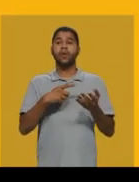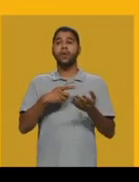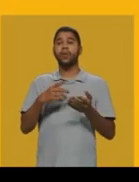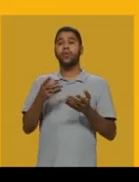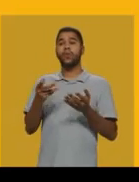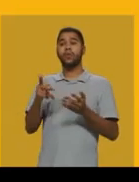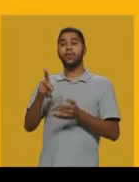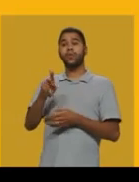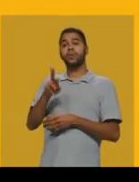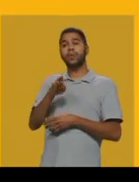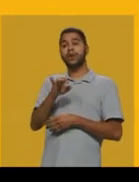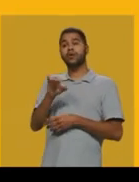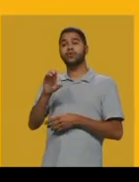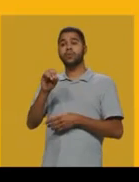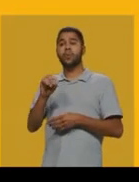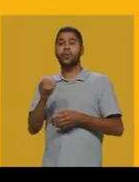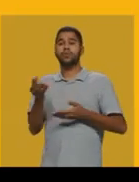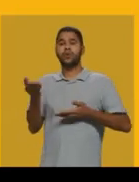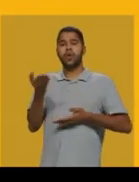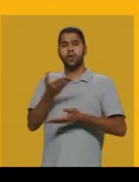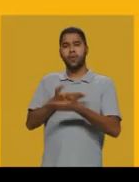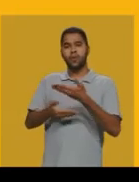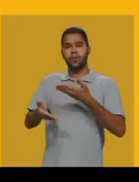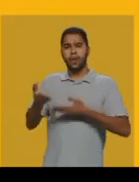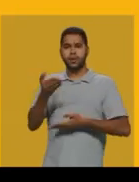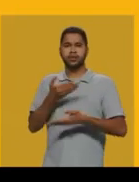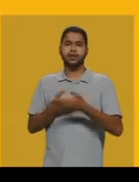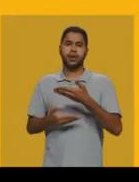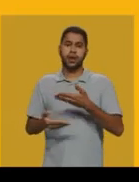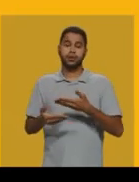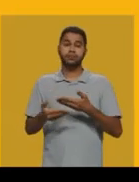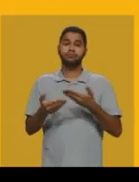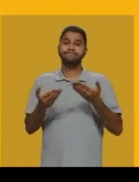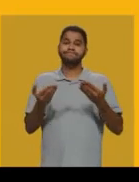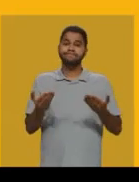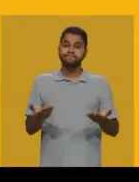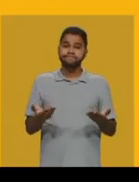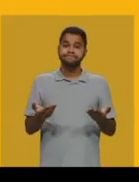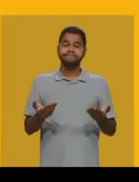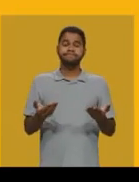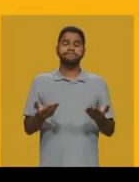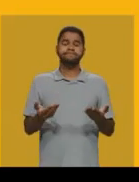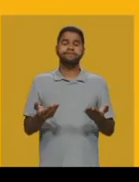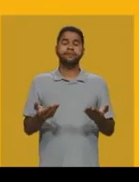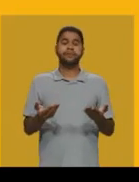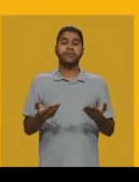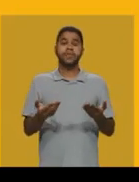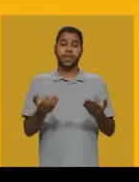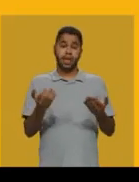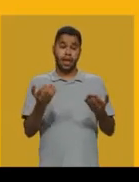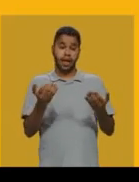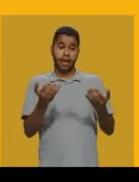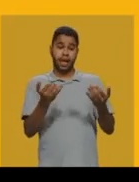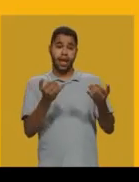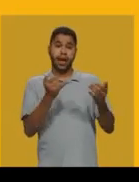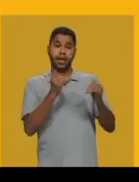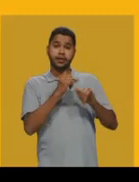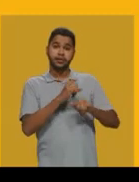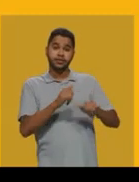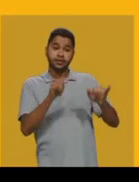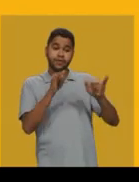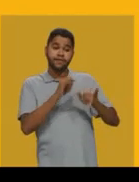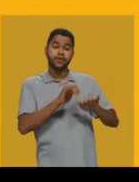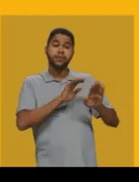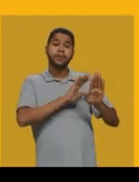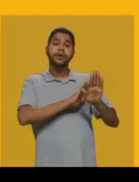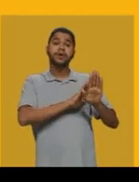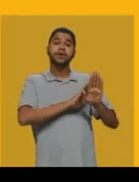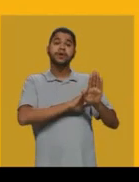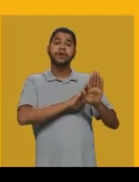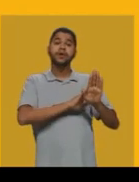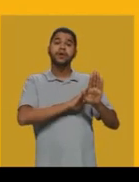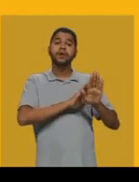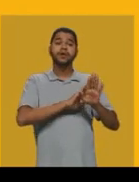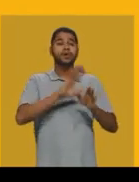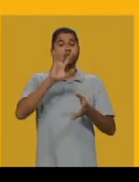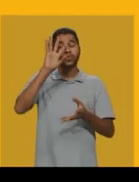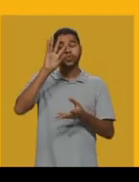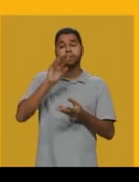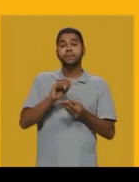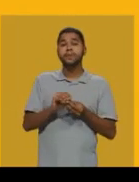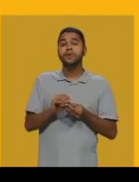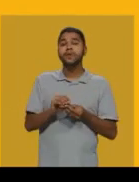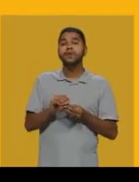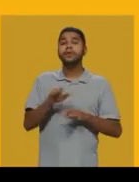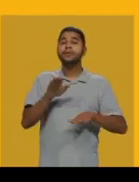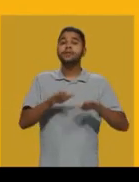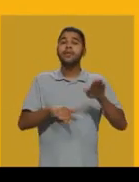enunciadores e receptores. Vira a diferença? Então, as informações subentendidas dependem do receptor, depende